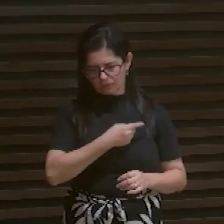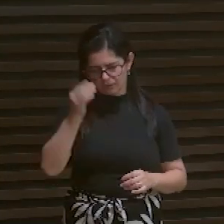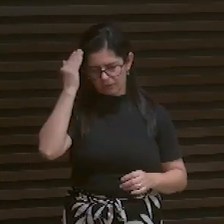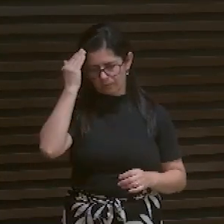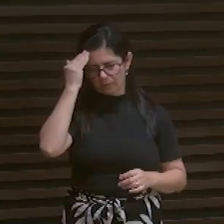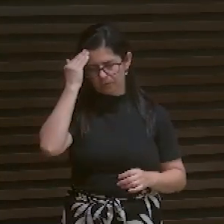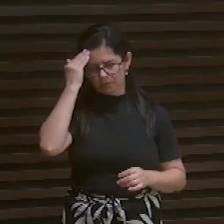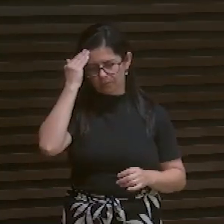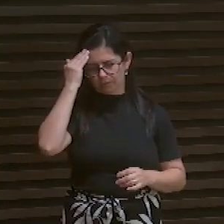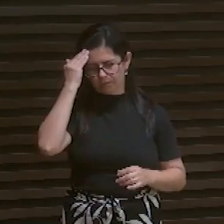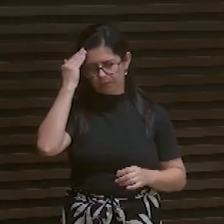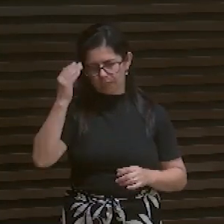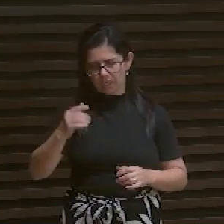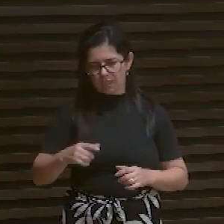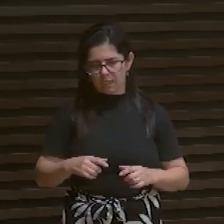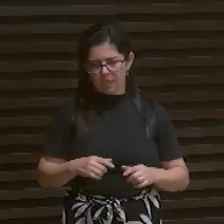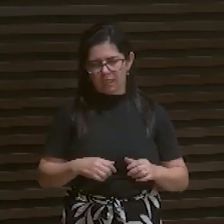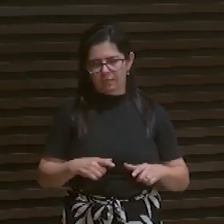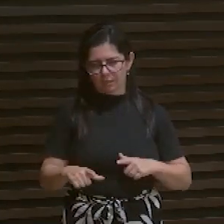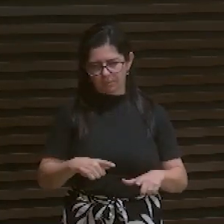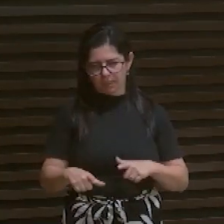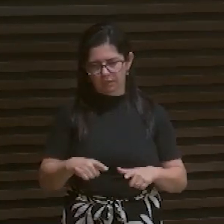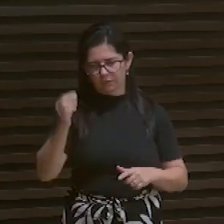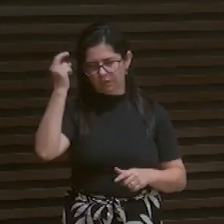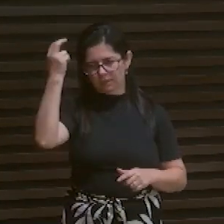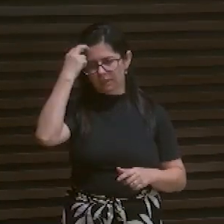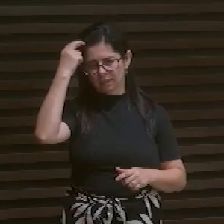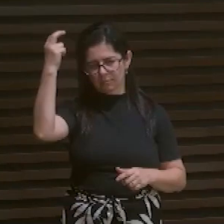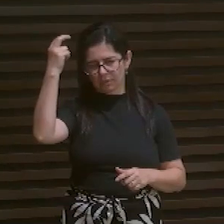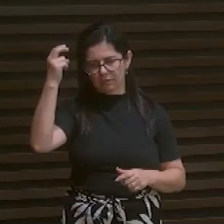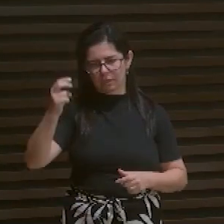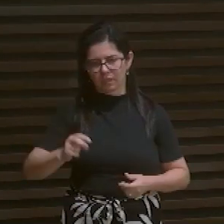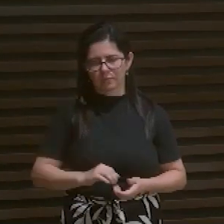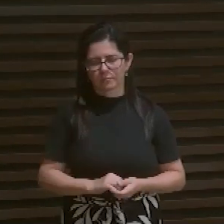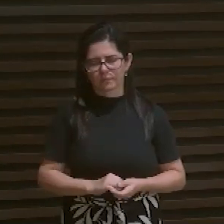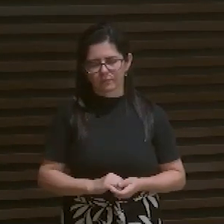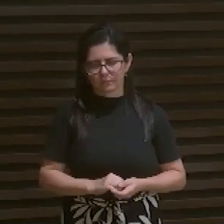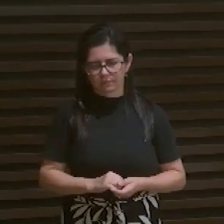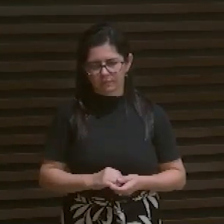com sabedoria, agir com prudência, e que nossas obras sejam sempre obras de acordo com a tua